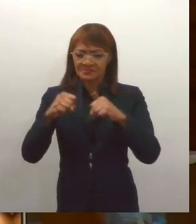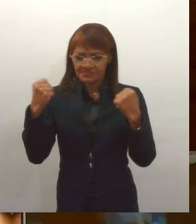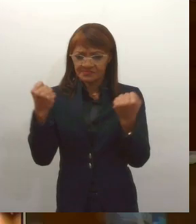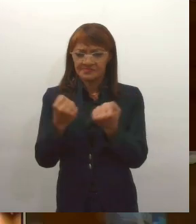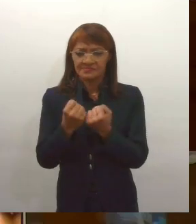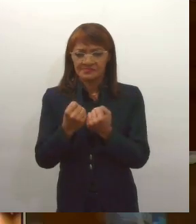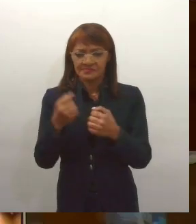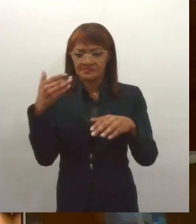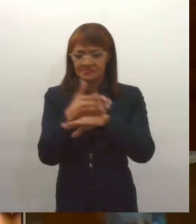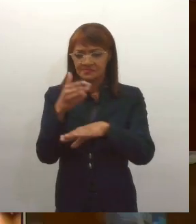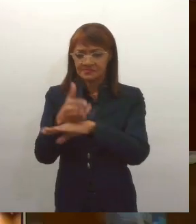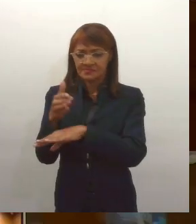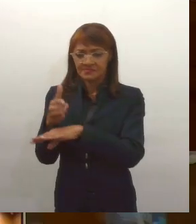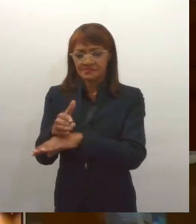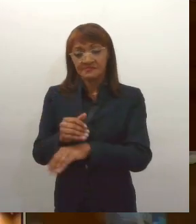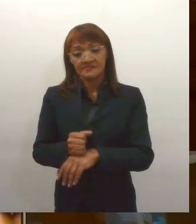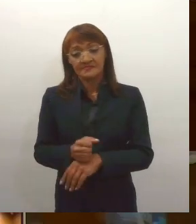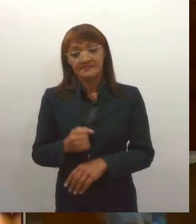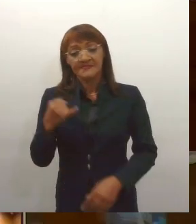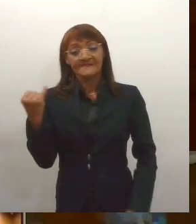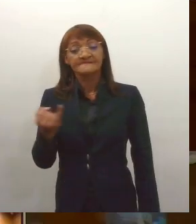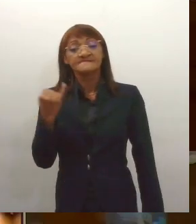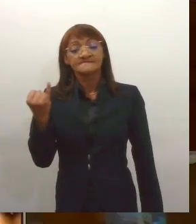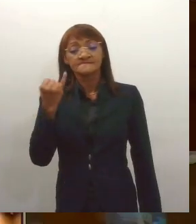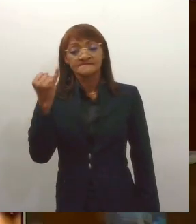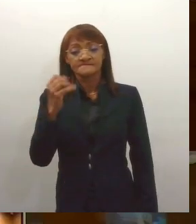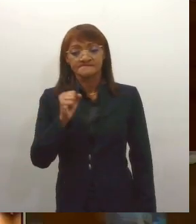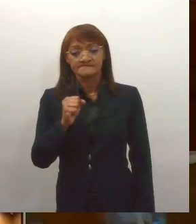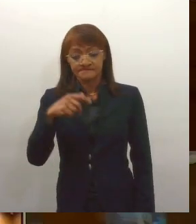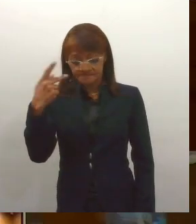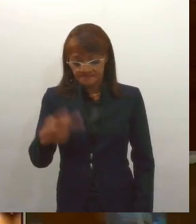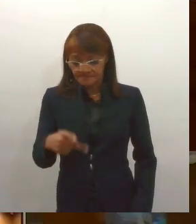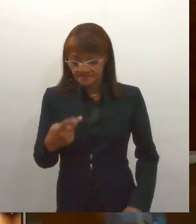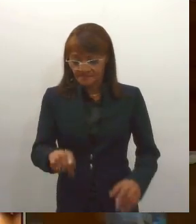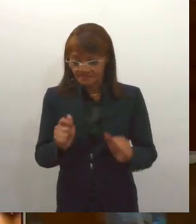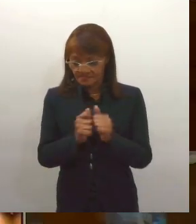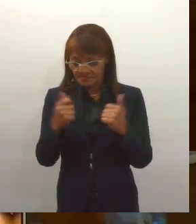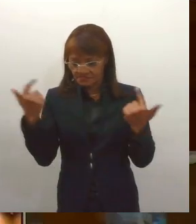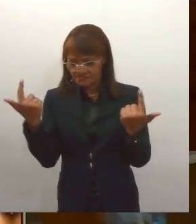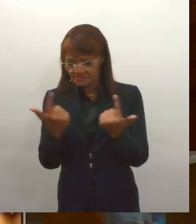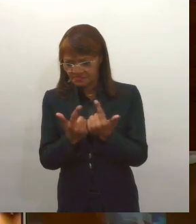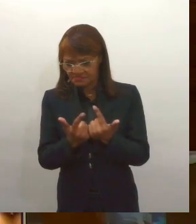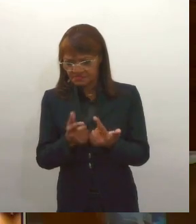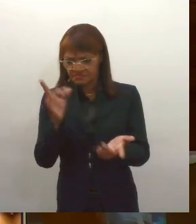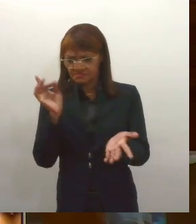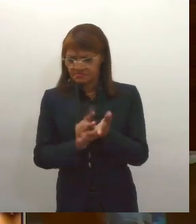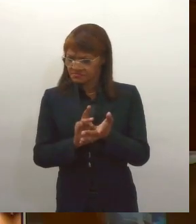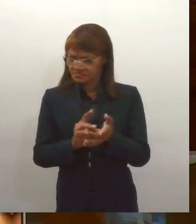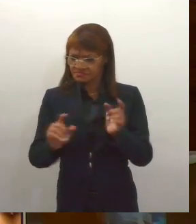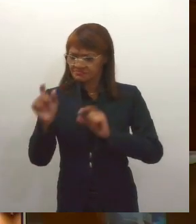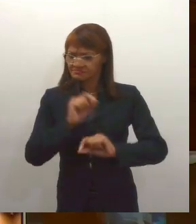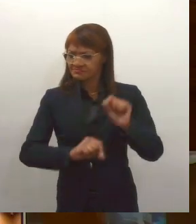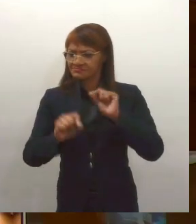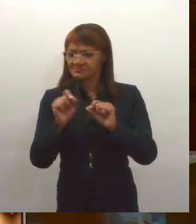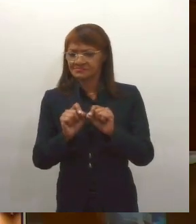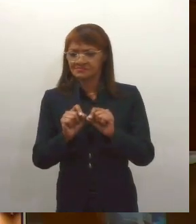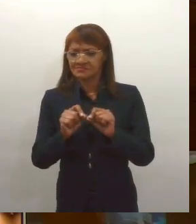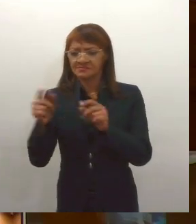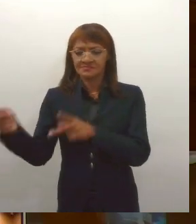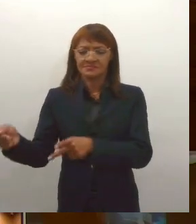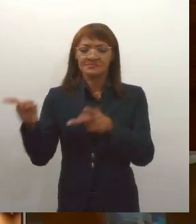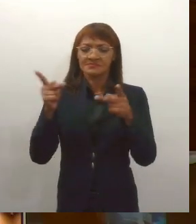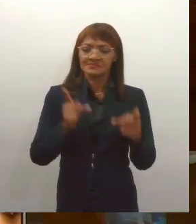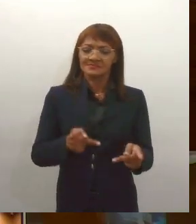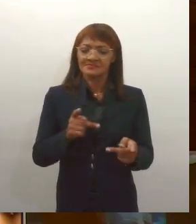que seja dessa casa junto com a escola de legislativo convidando até esses comunicadores para participar outros